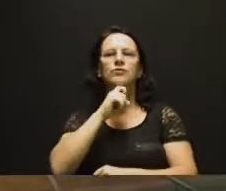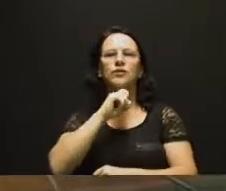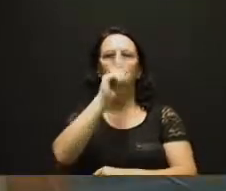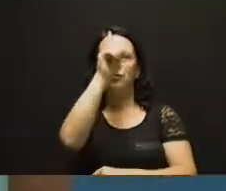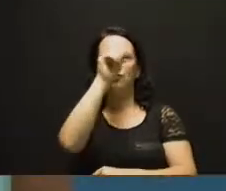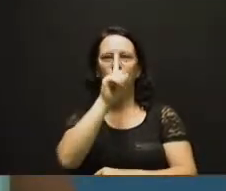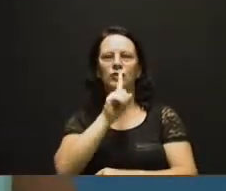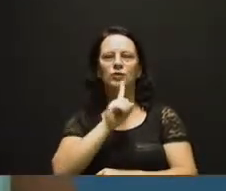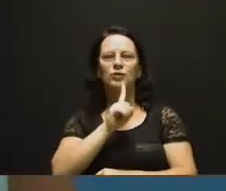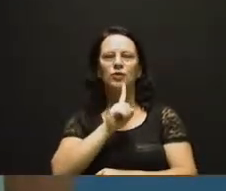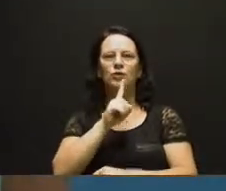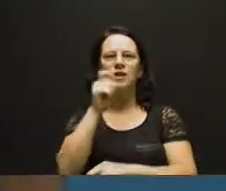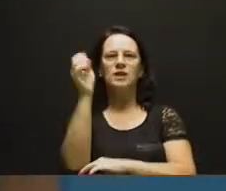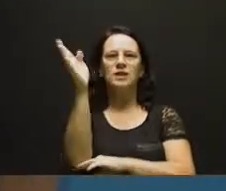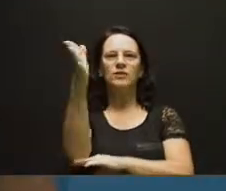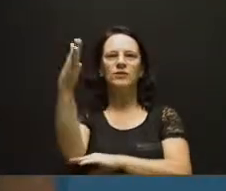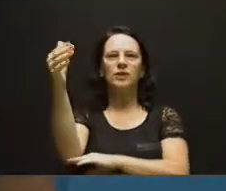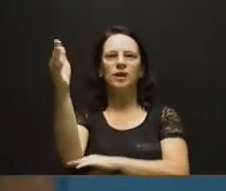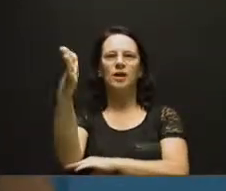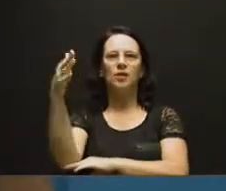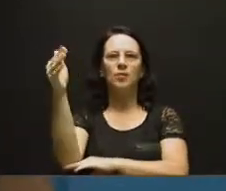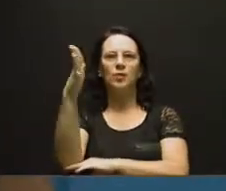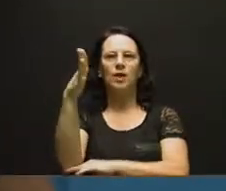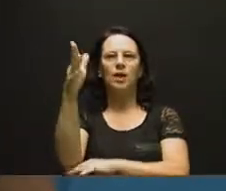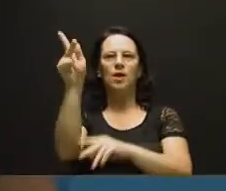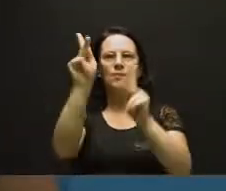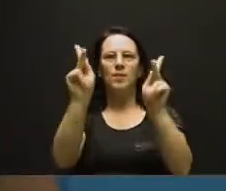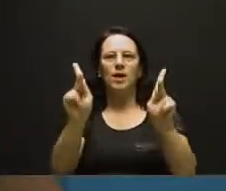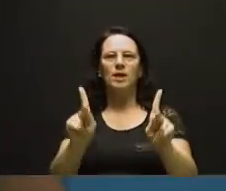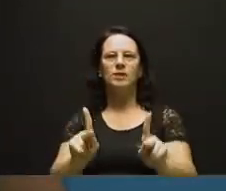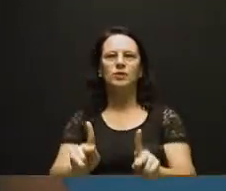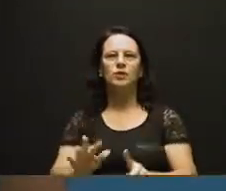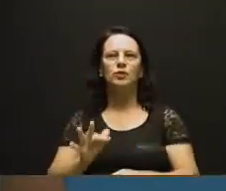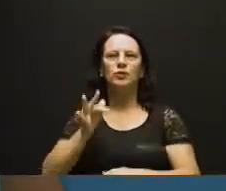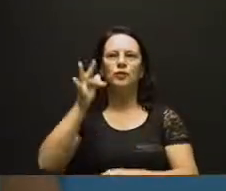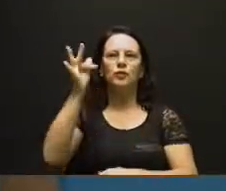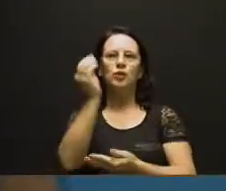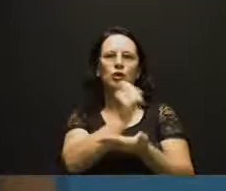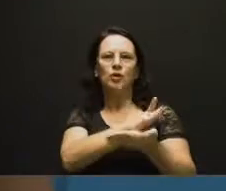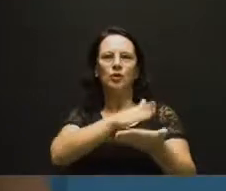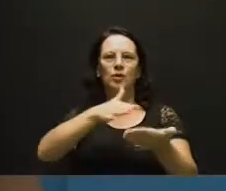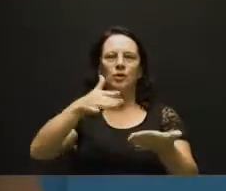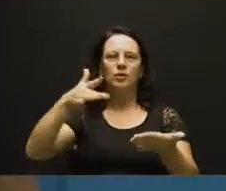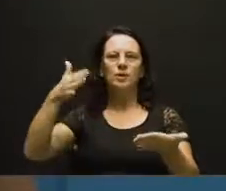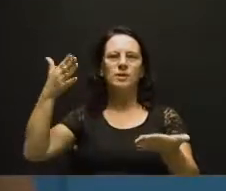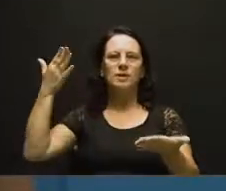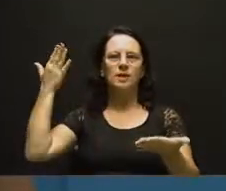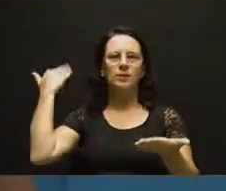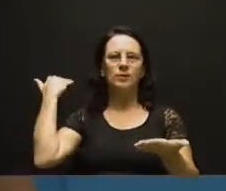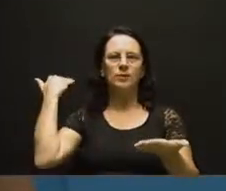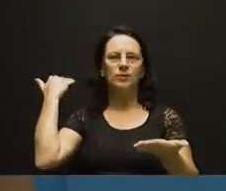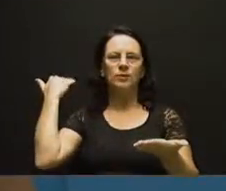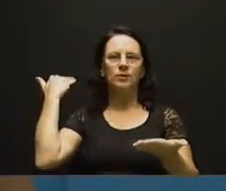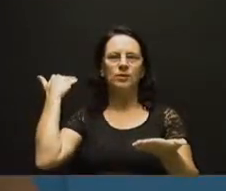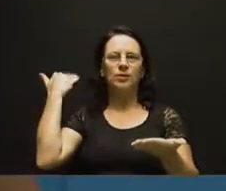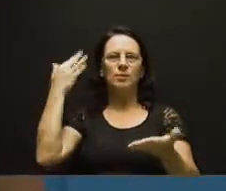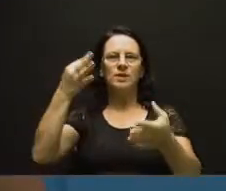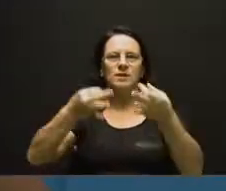edinho é de ouro nesta manhã laszlo andor embora não passar